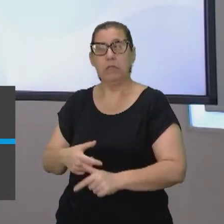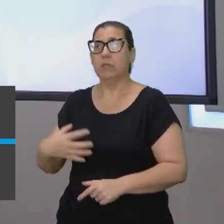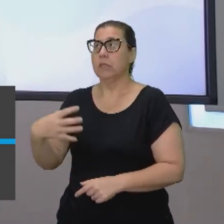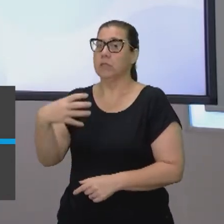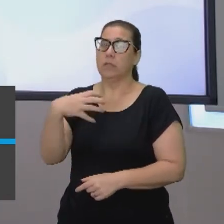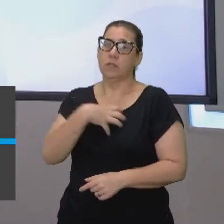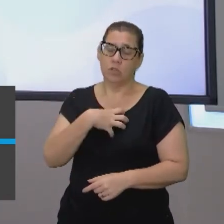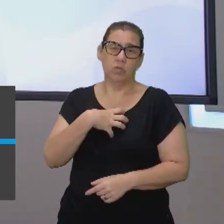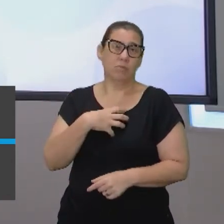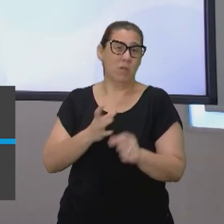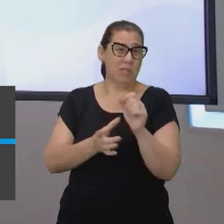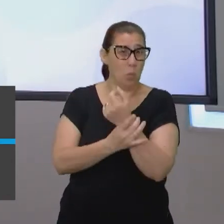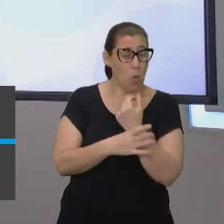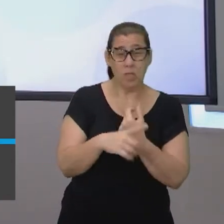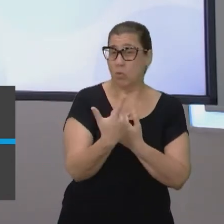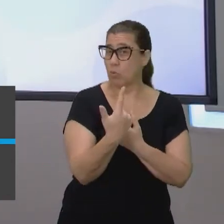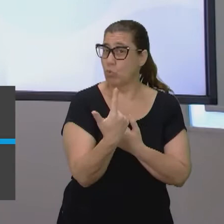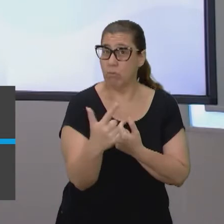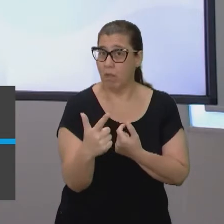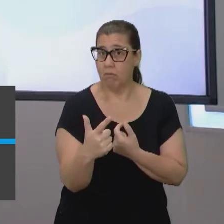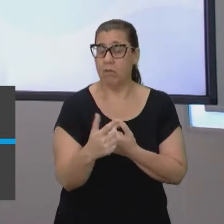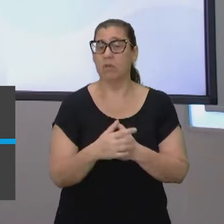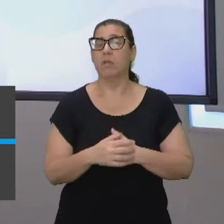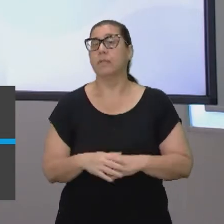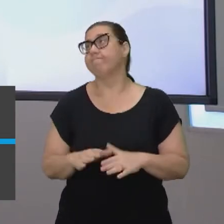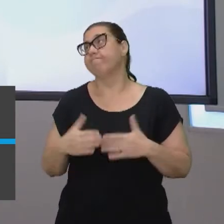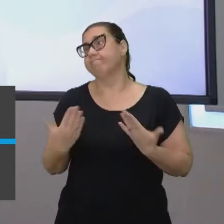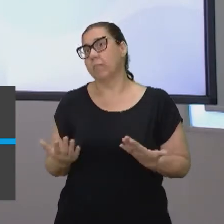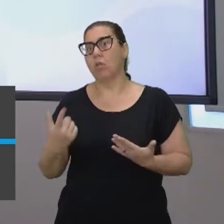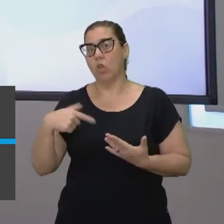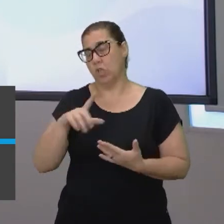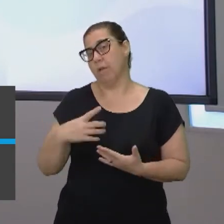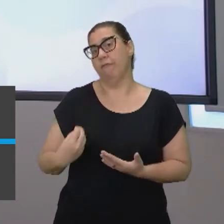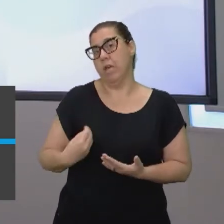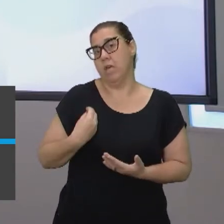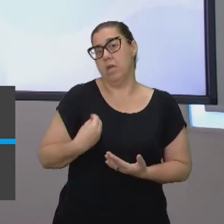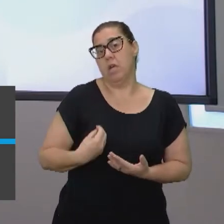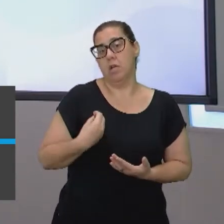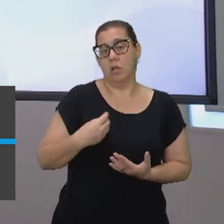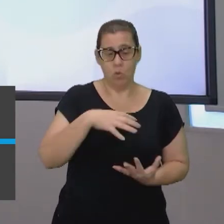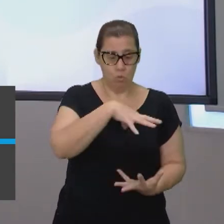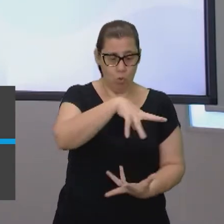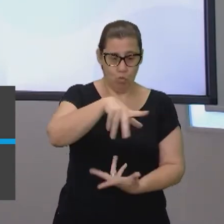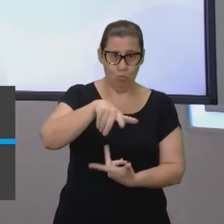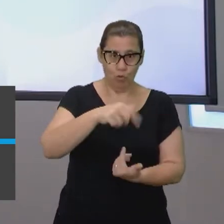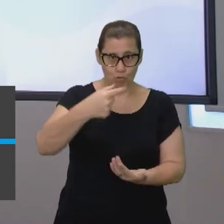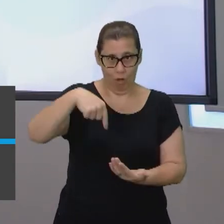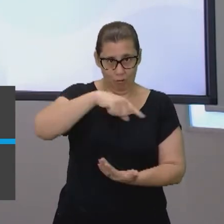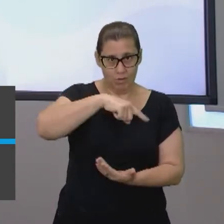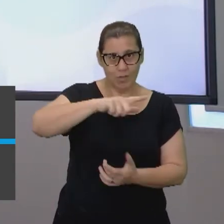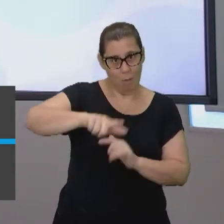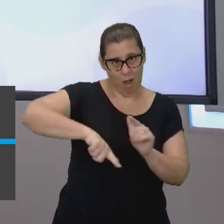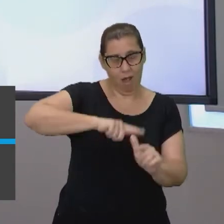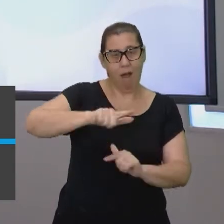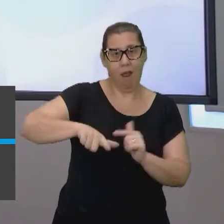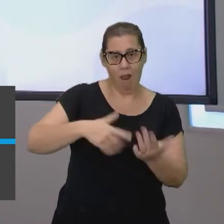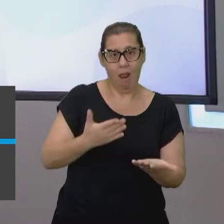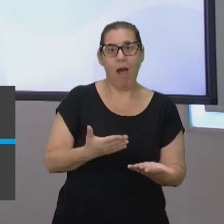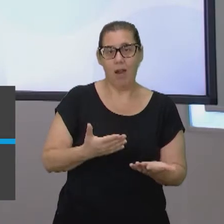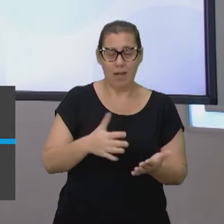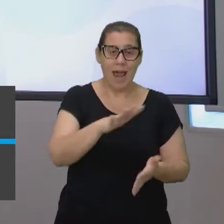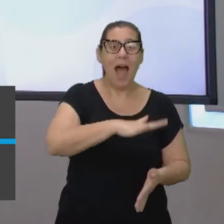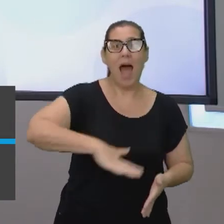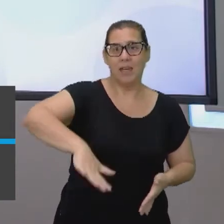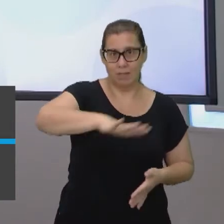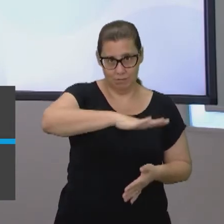medida inseguranças com relação à nossa situação no mundo do trabalho. Espero que,